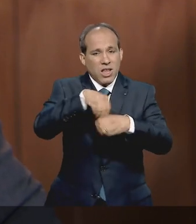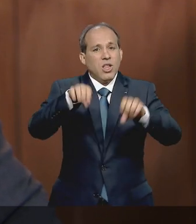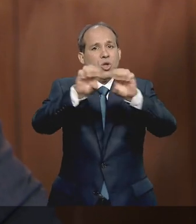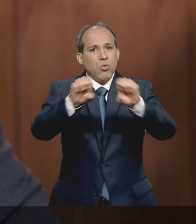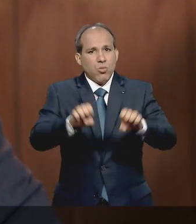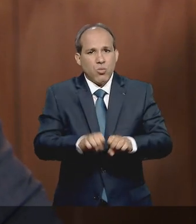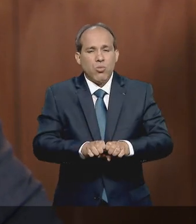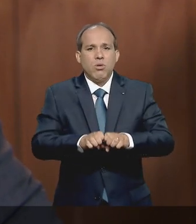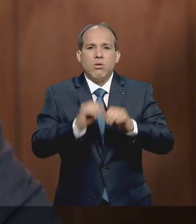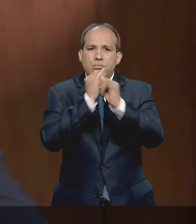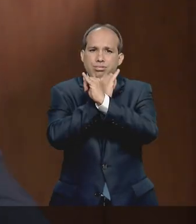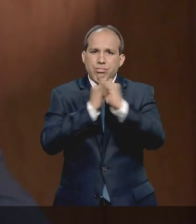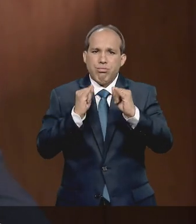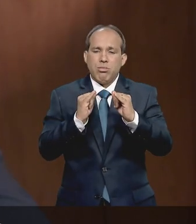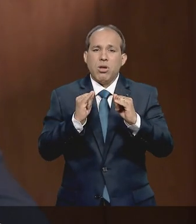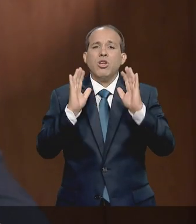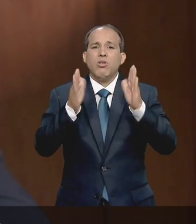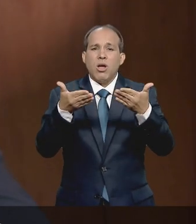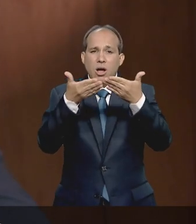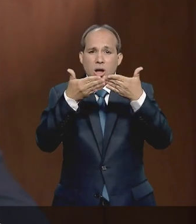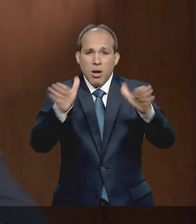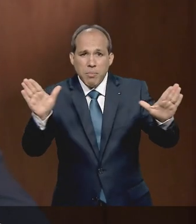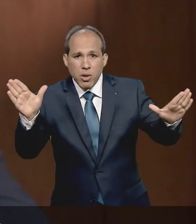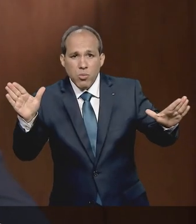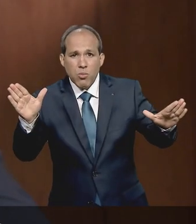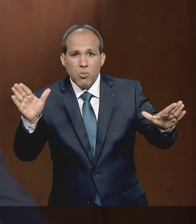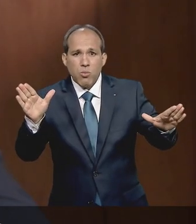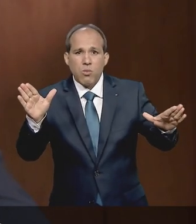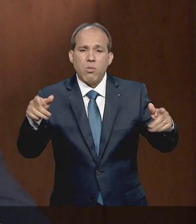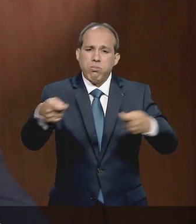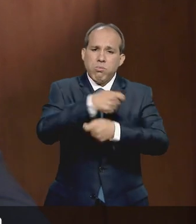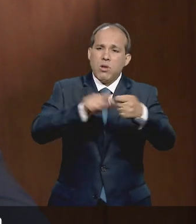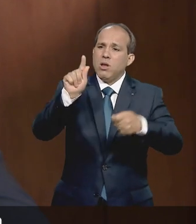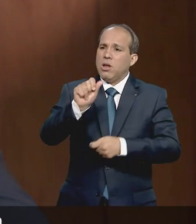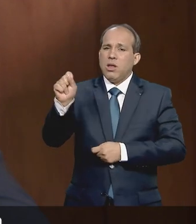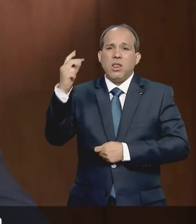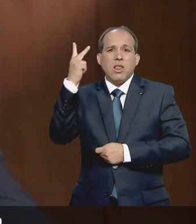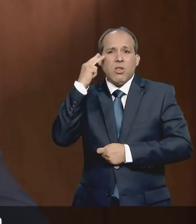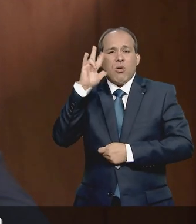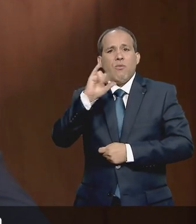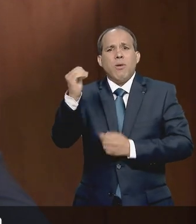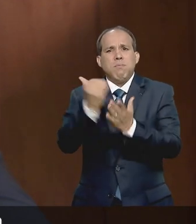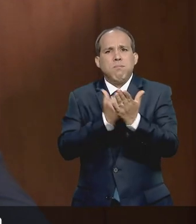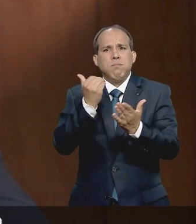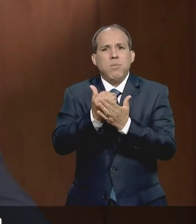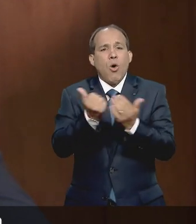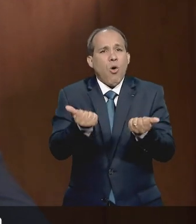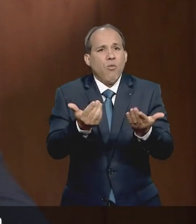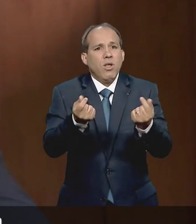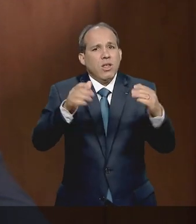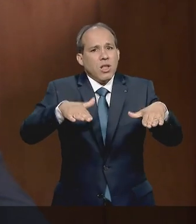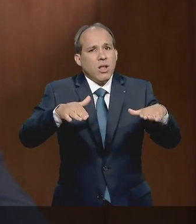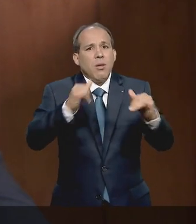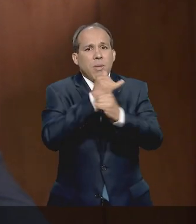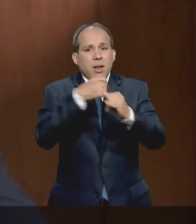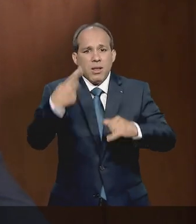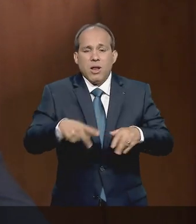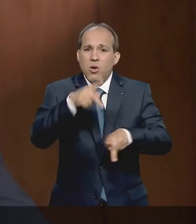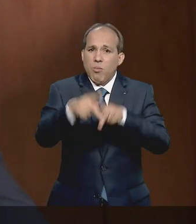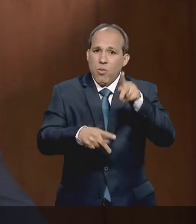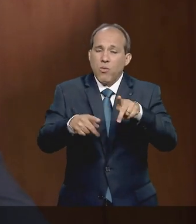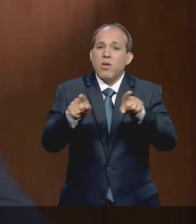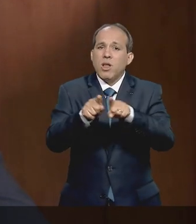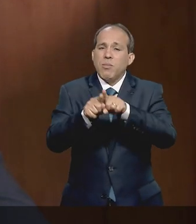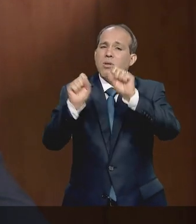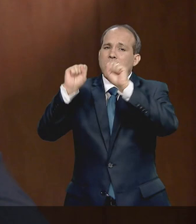na matriz energética estamos abrindo o mercado de gás natural o que aumentará a oferta de energia barata para a